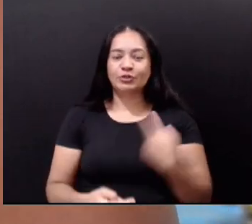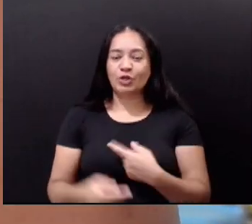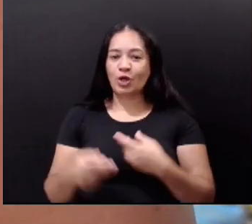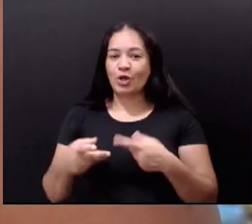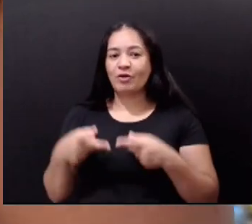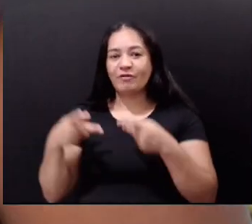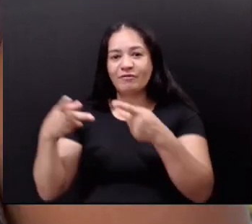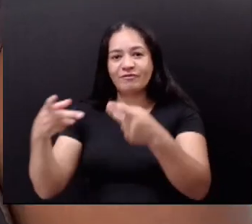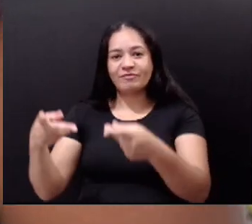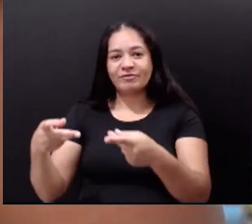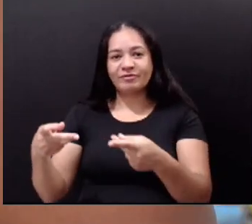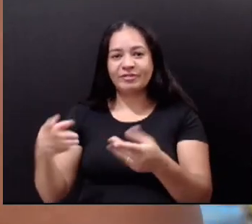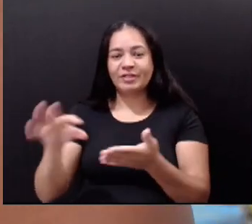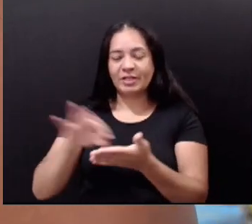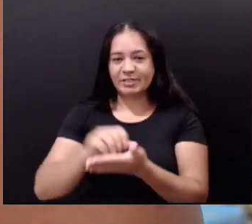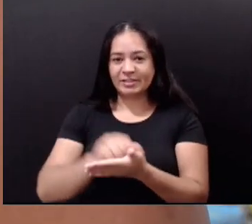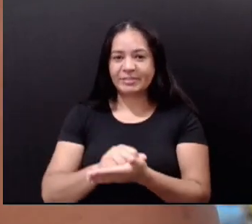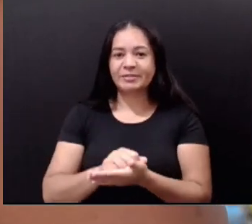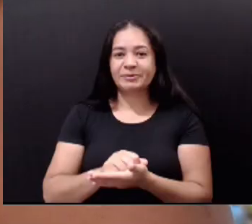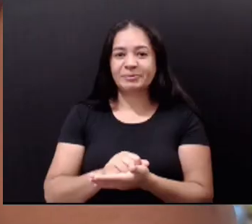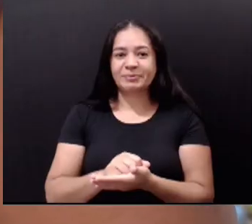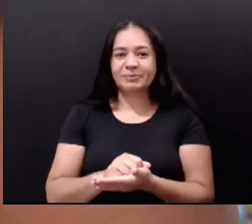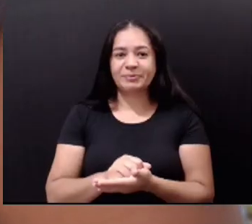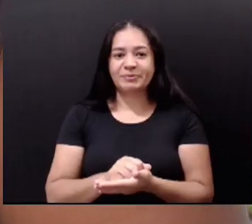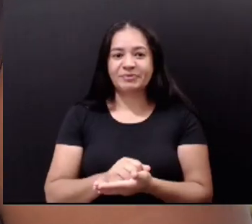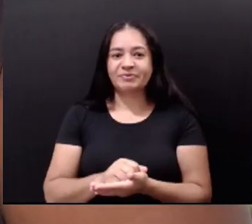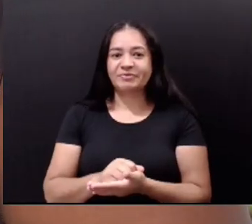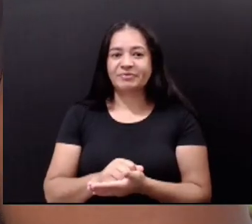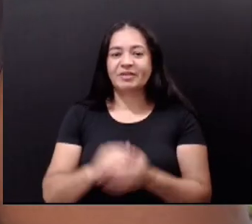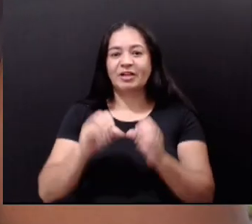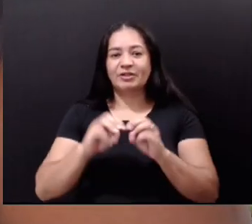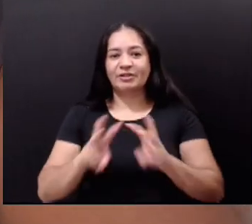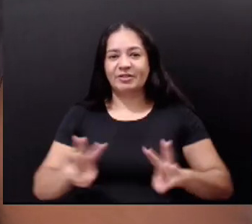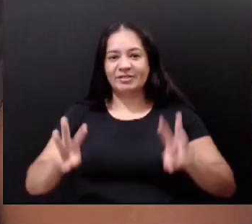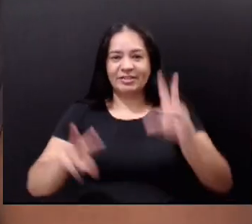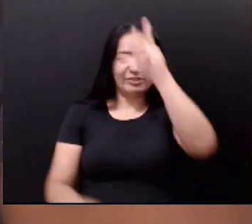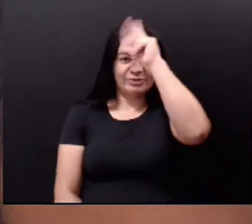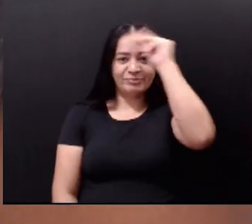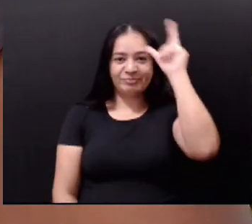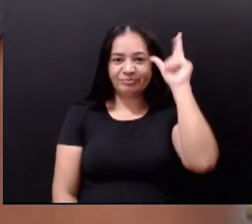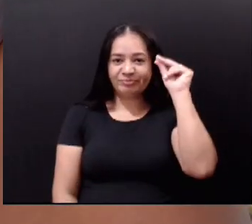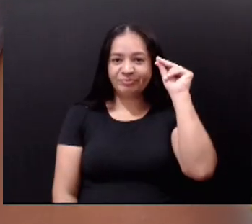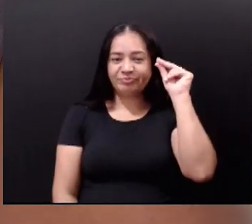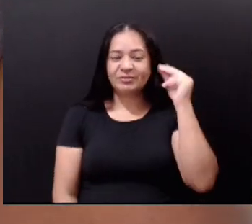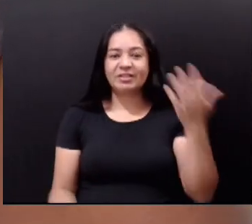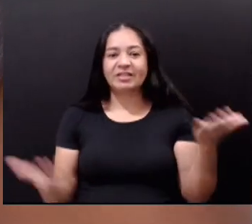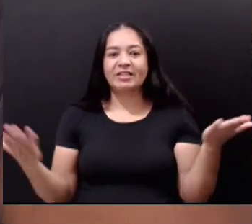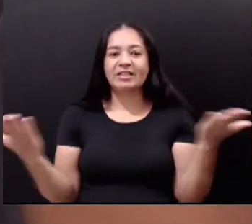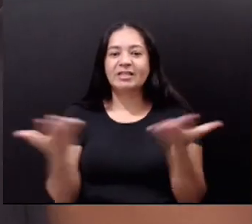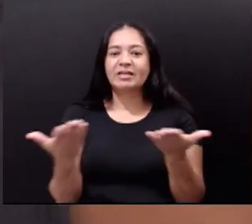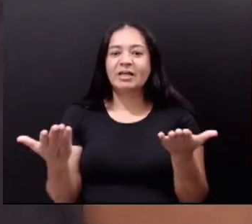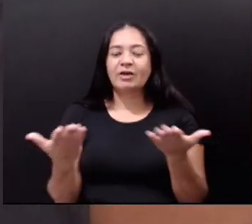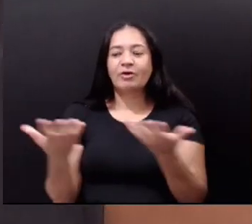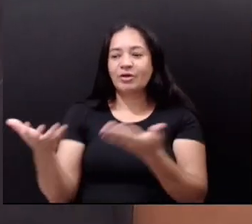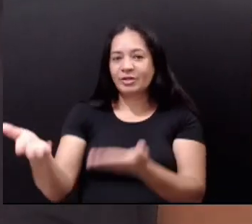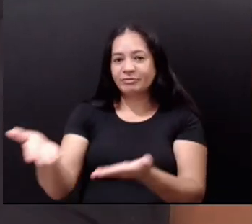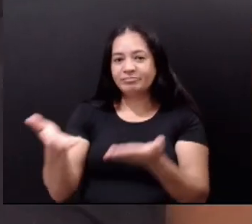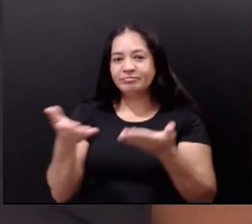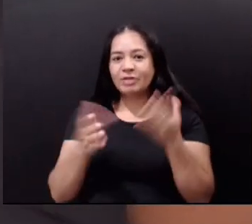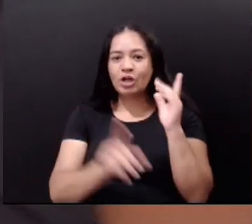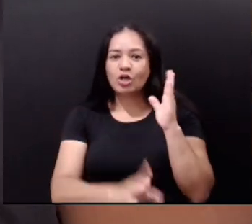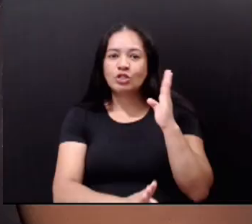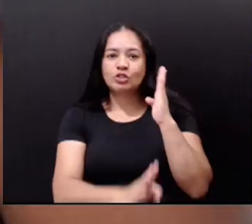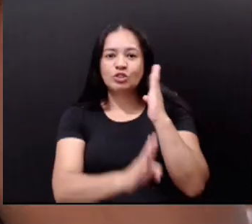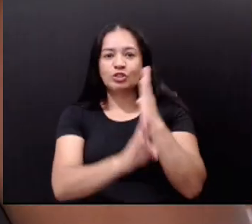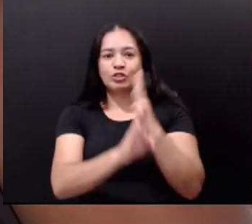nós fizemos no site da prefeitura. E agora, então, eles tiveram esse convite a descobrir o próprio personagem, né?